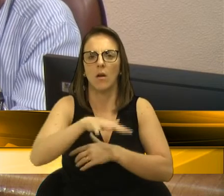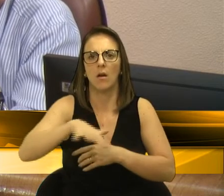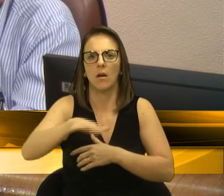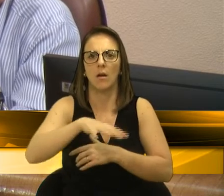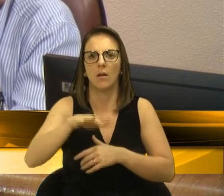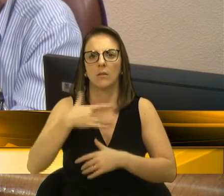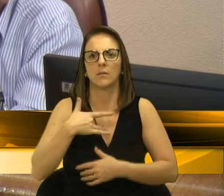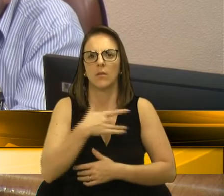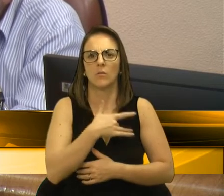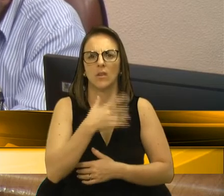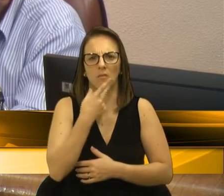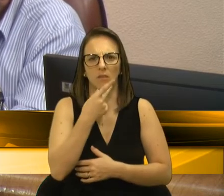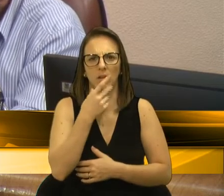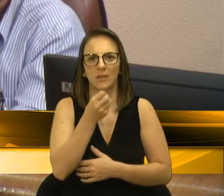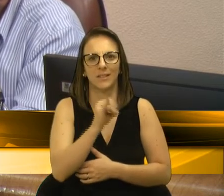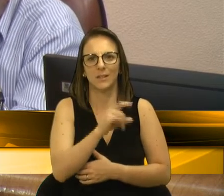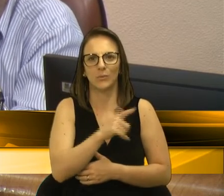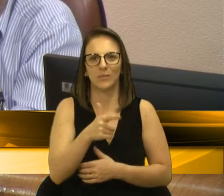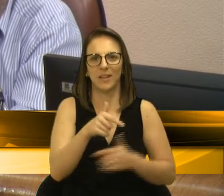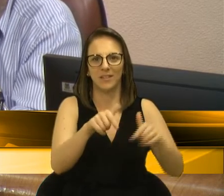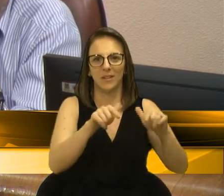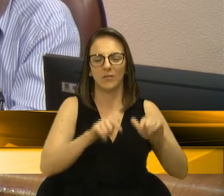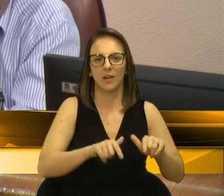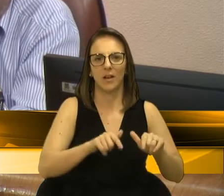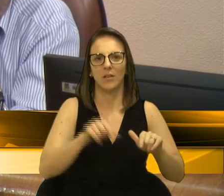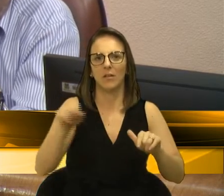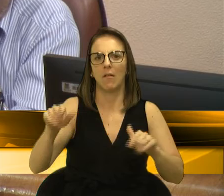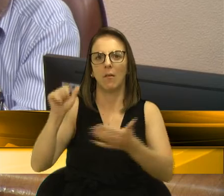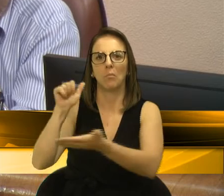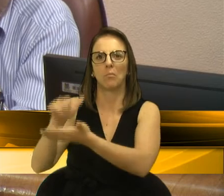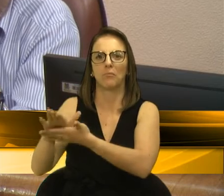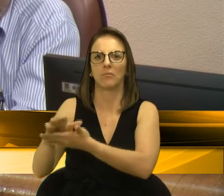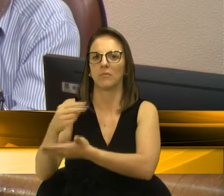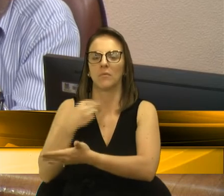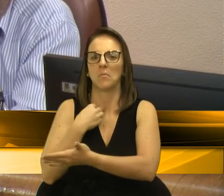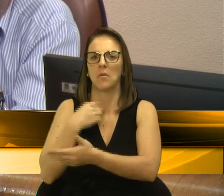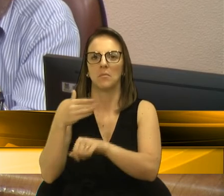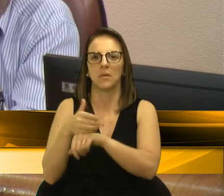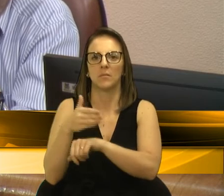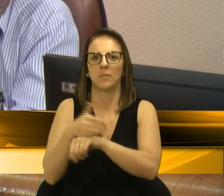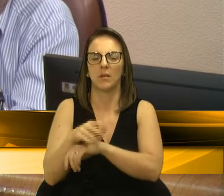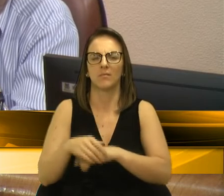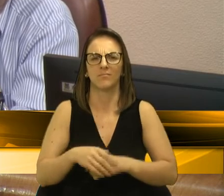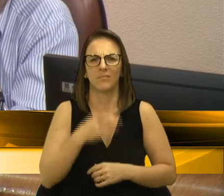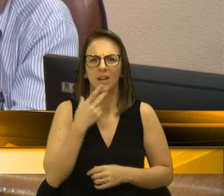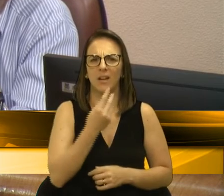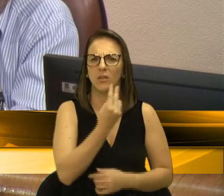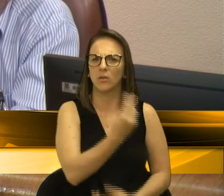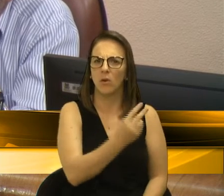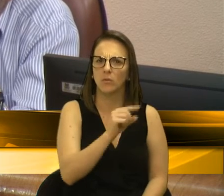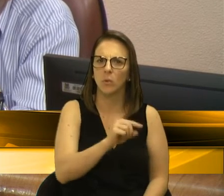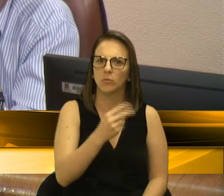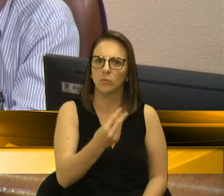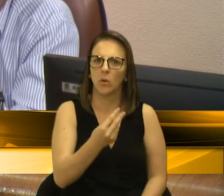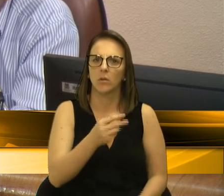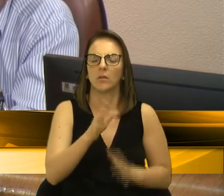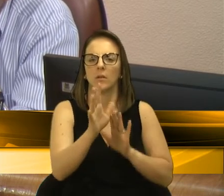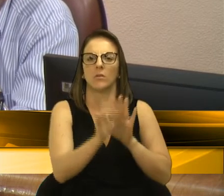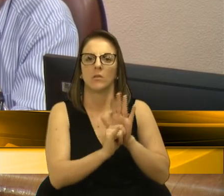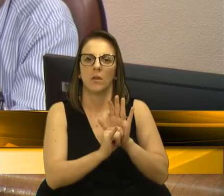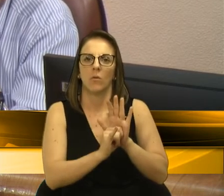da proposta técnica que não o apresente, conferindo o item 2.2 do edital de abertura